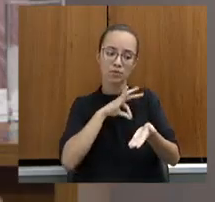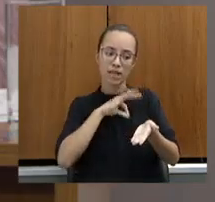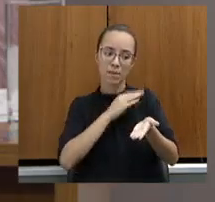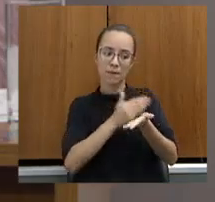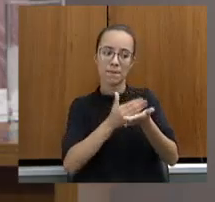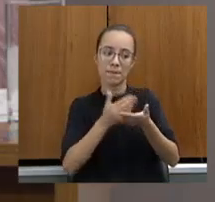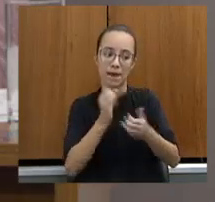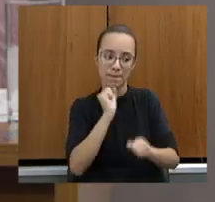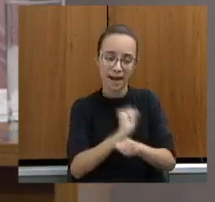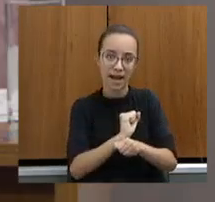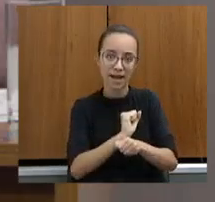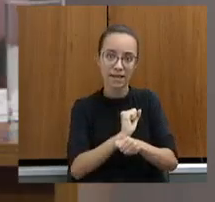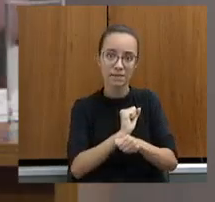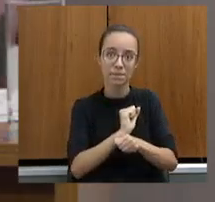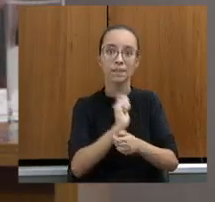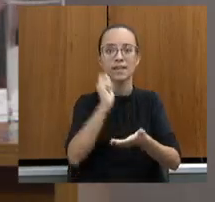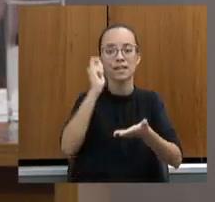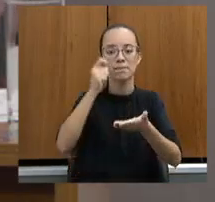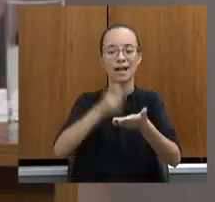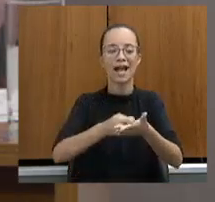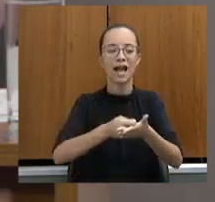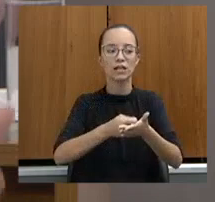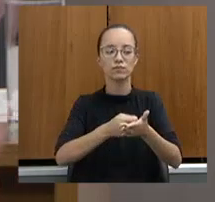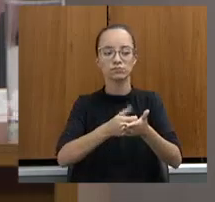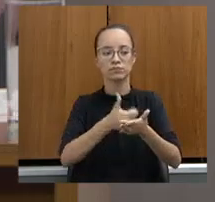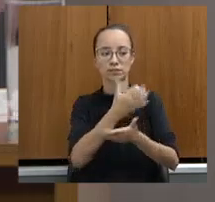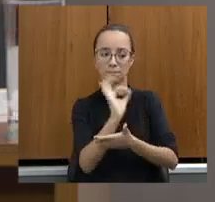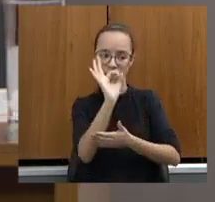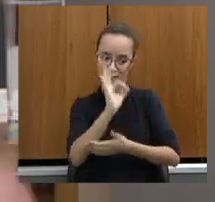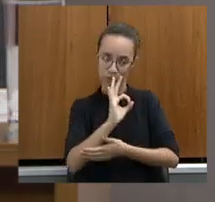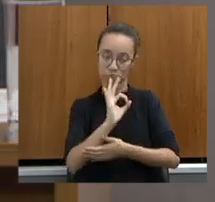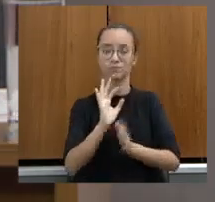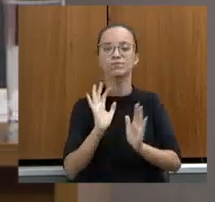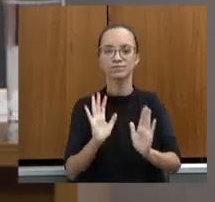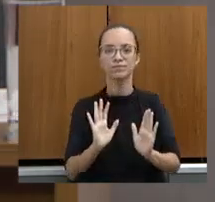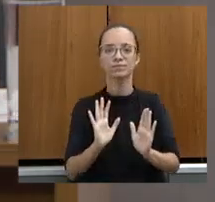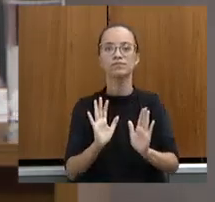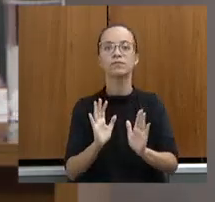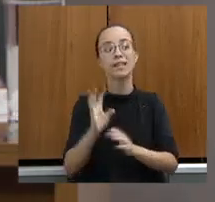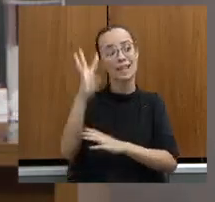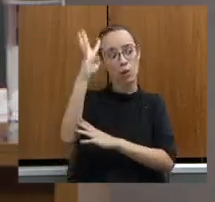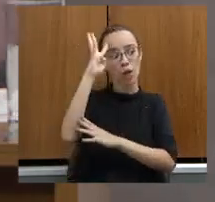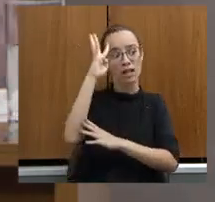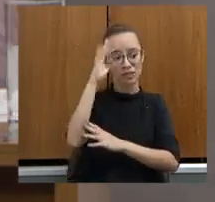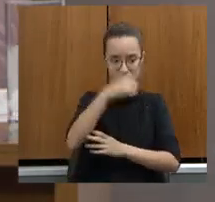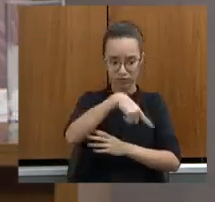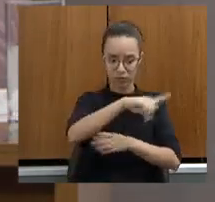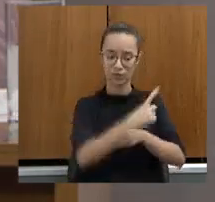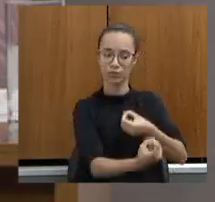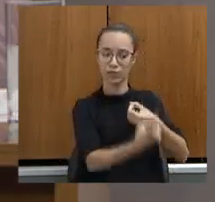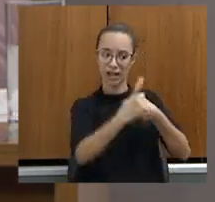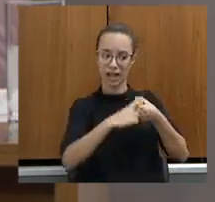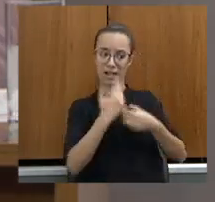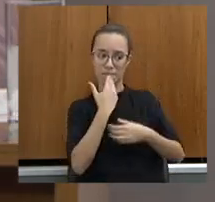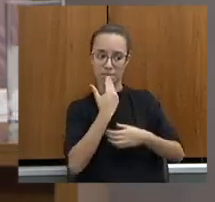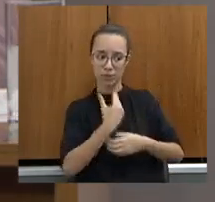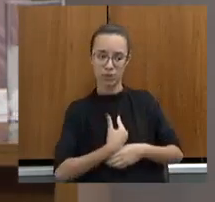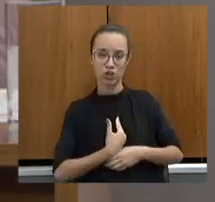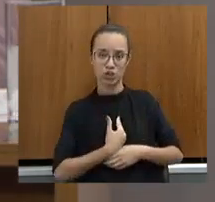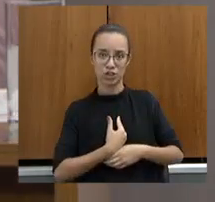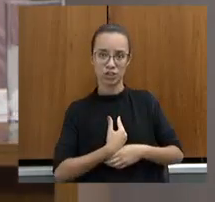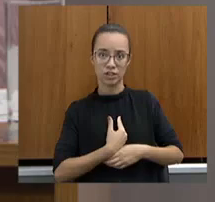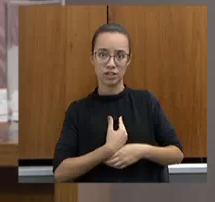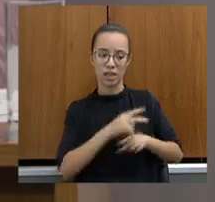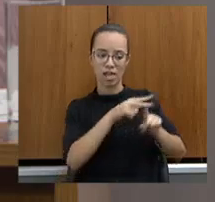de vocês e começar a pagar o salário de forma integral sem entender vocês na quarta-feira vocês vão voltar aqui e vamos pedir a recomposição